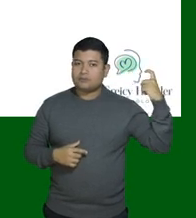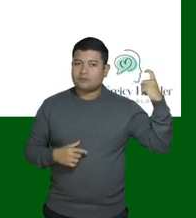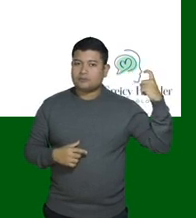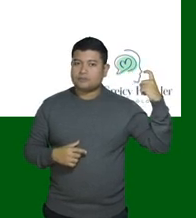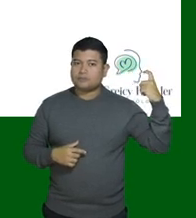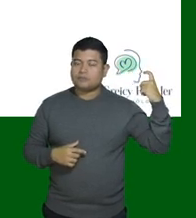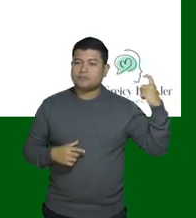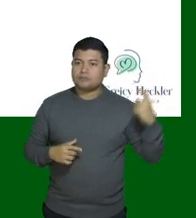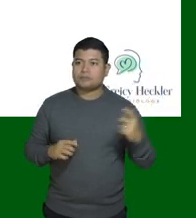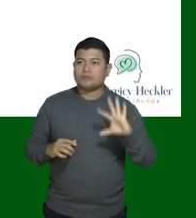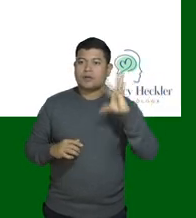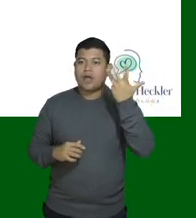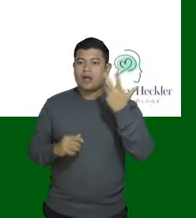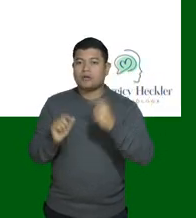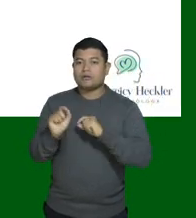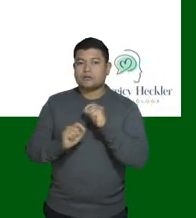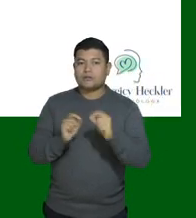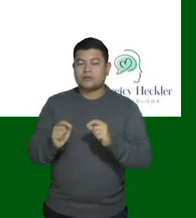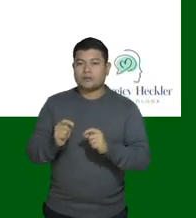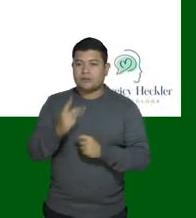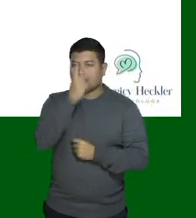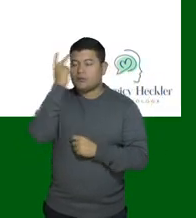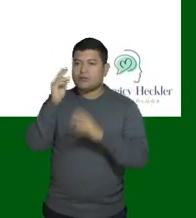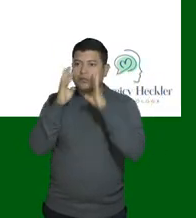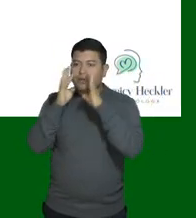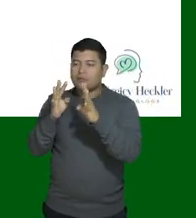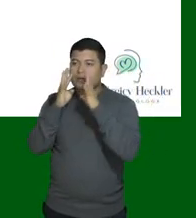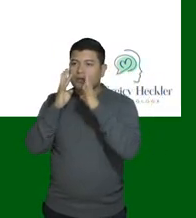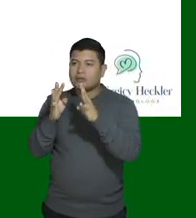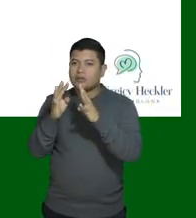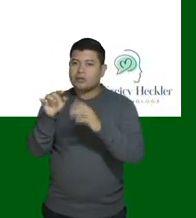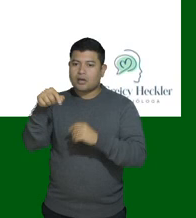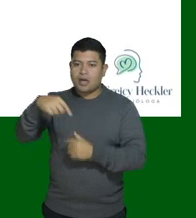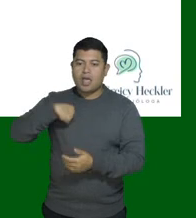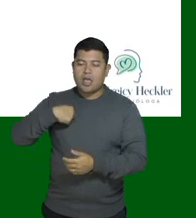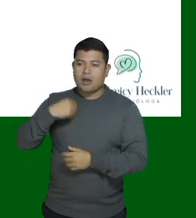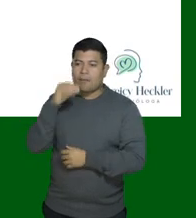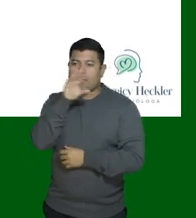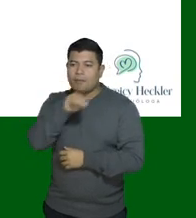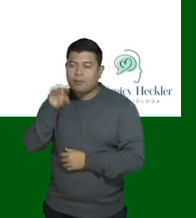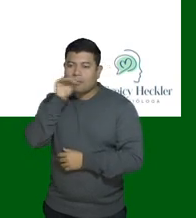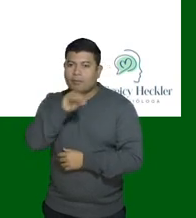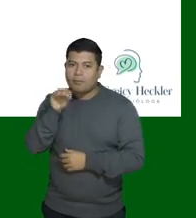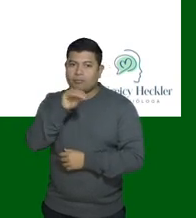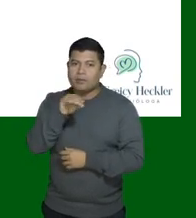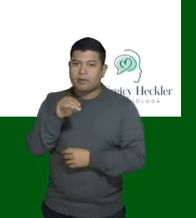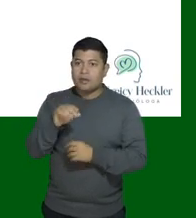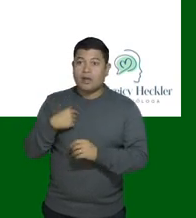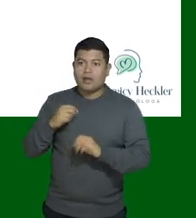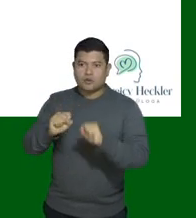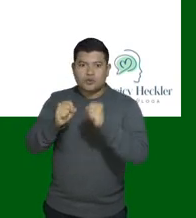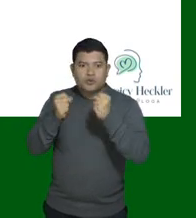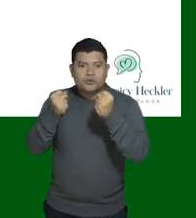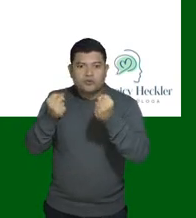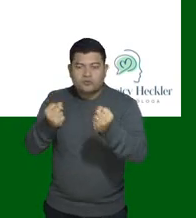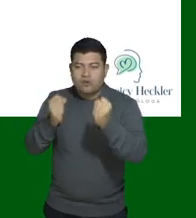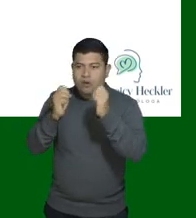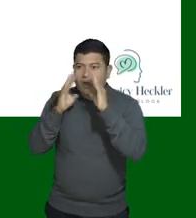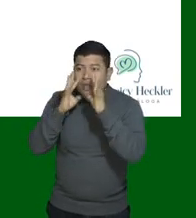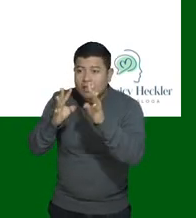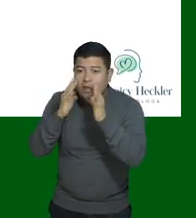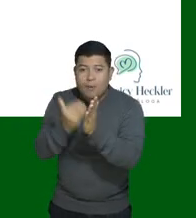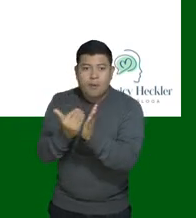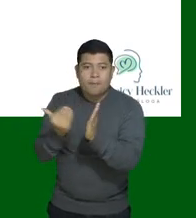Aí, o que acontece? Quem está prestando atenção em mim vai ter que fazer uma atenção auditiva